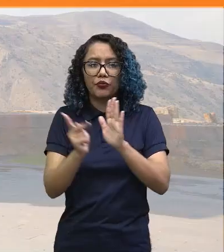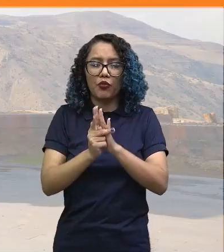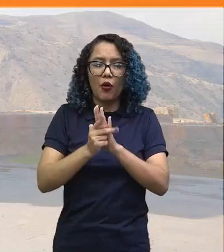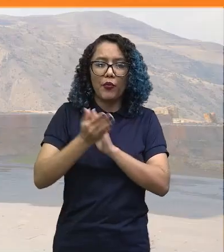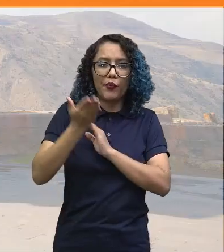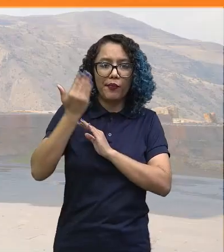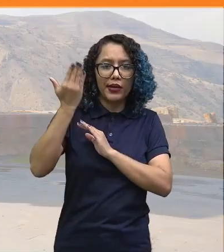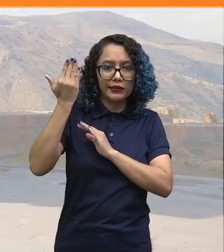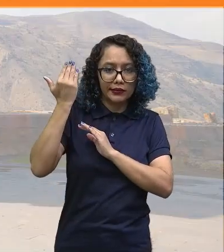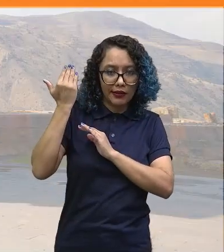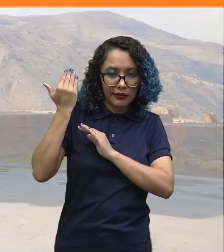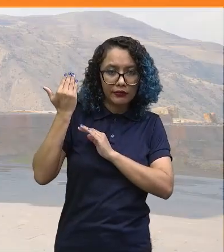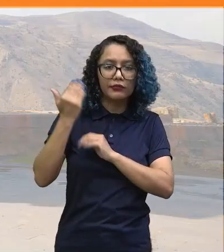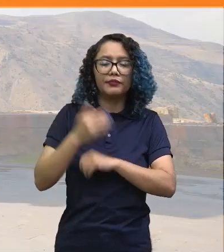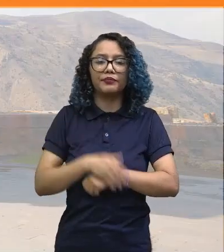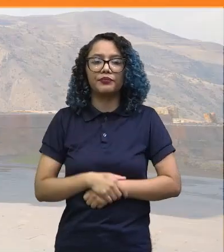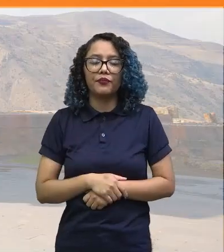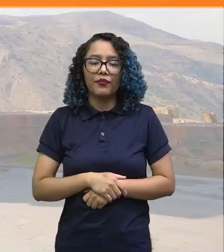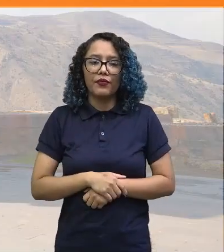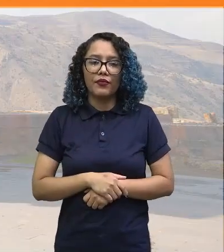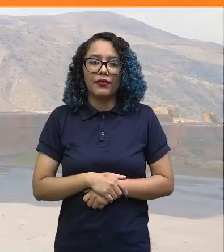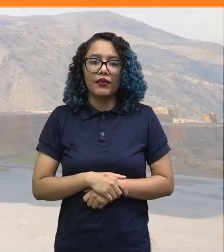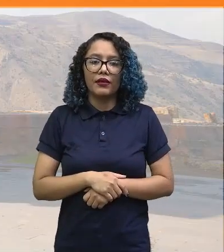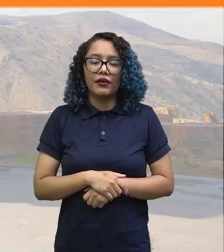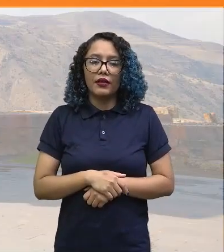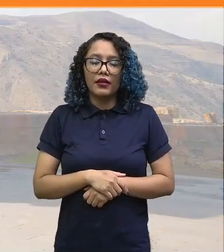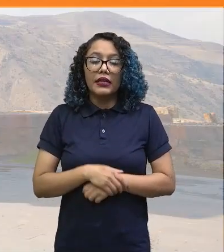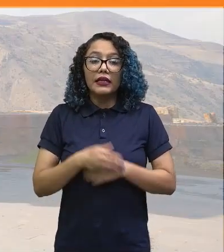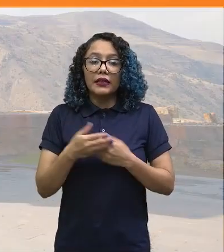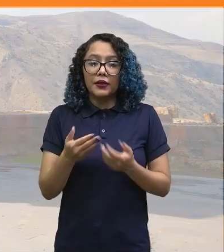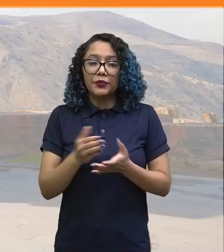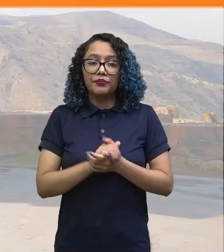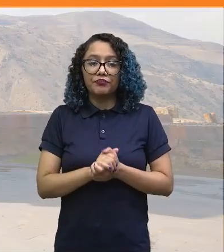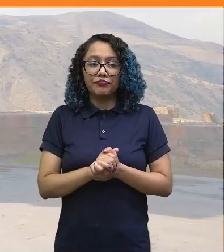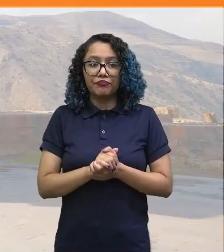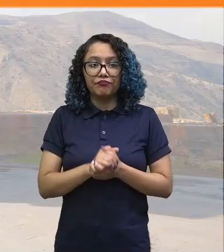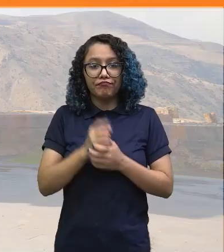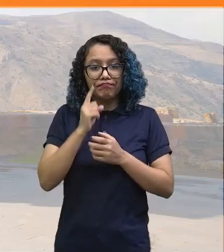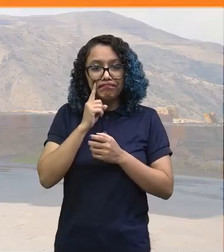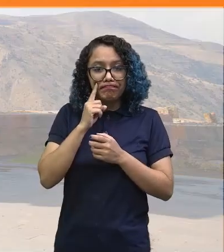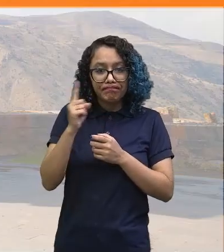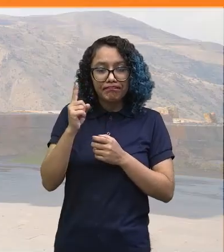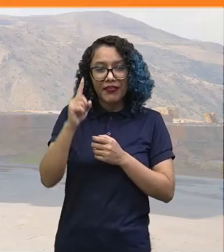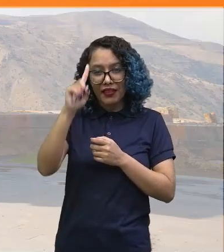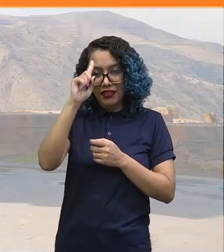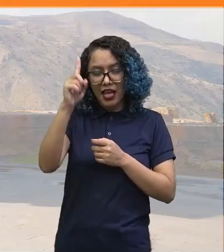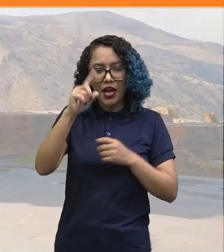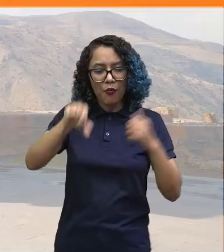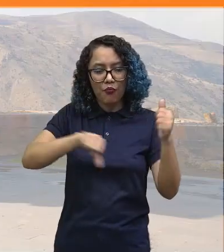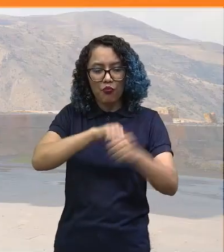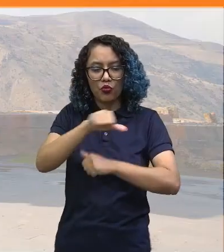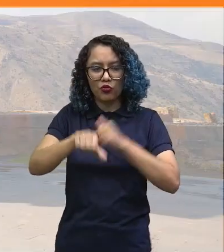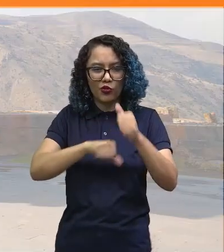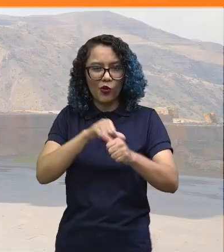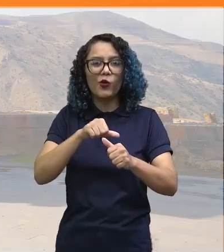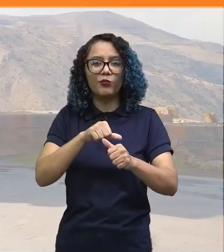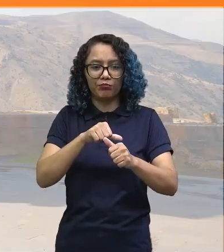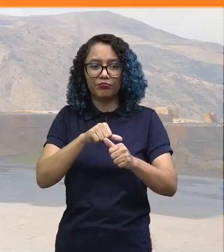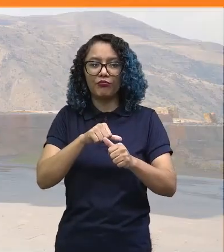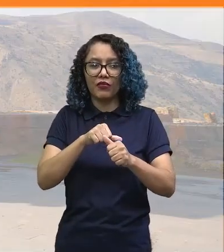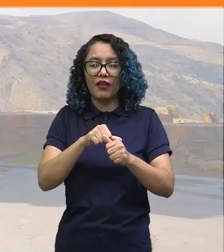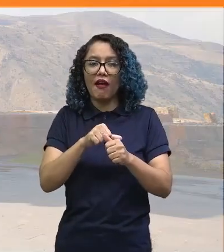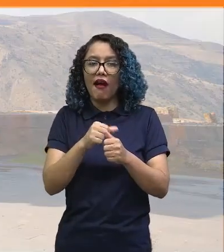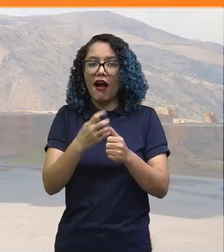clássica. Esse movimento, ele transformou profundamente a maneira como as pessoas